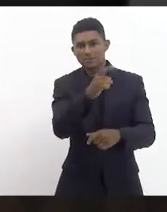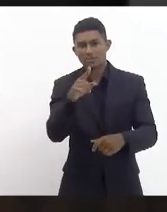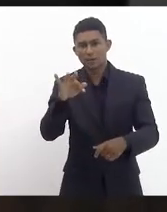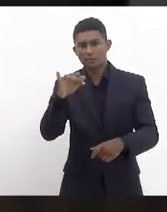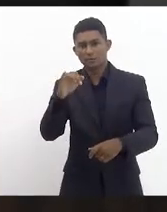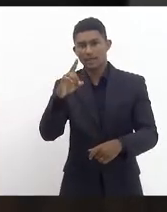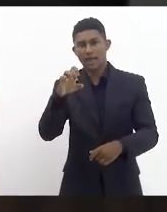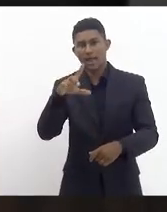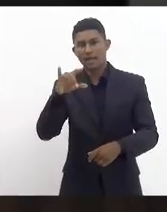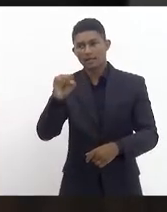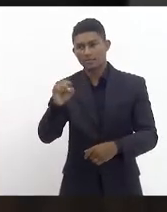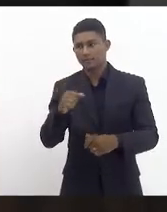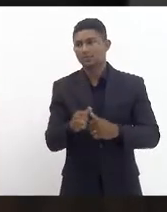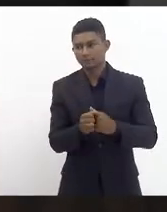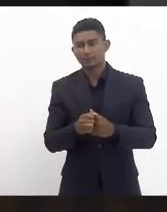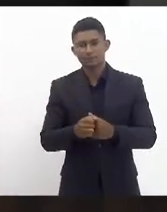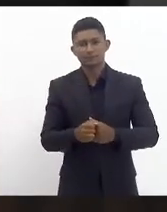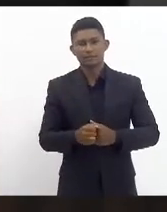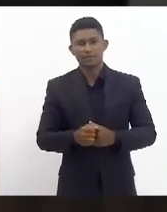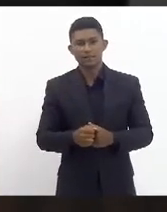providências.